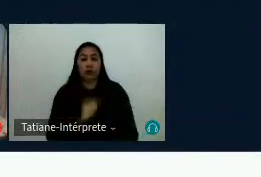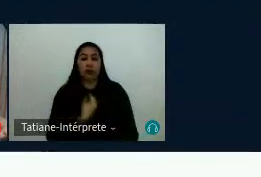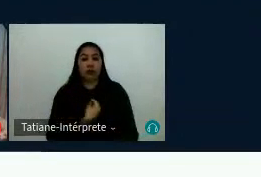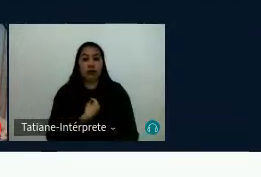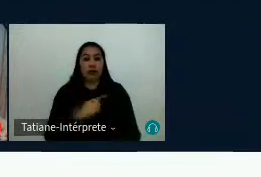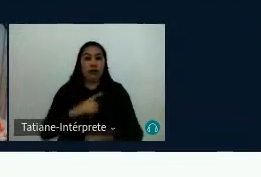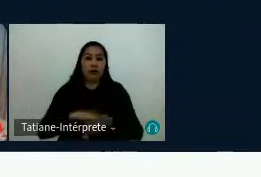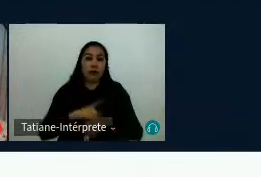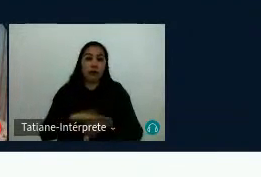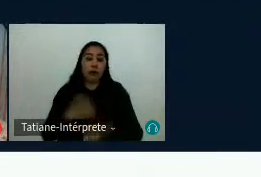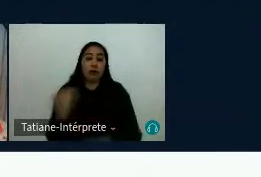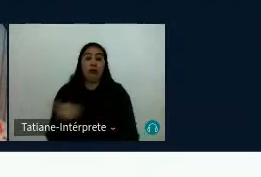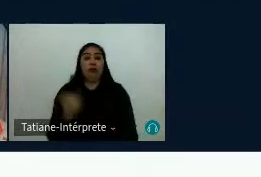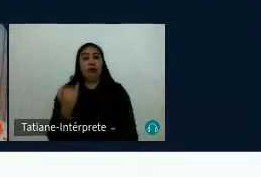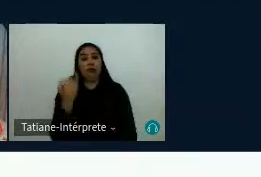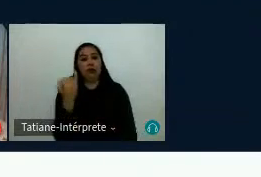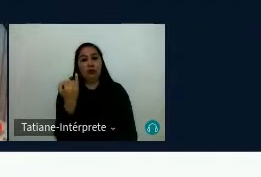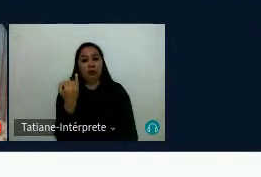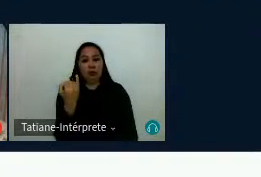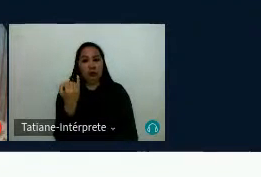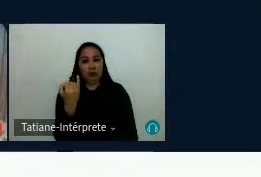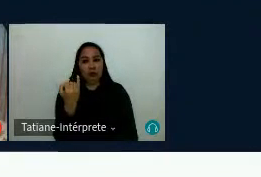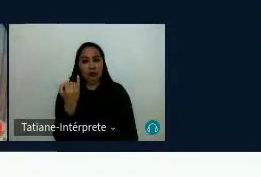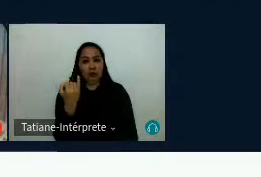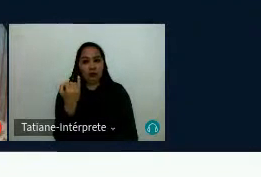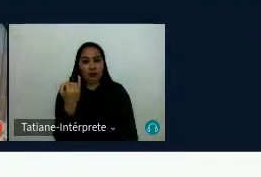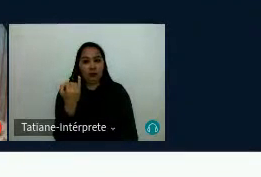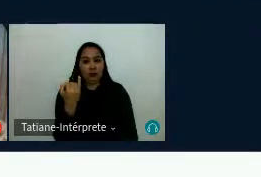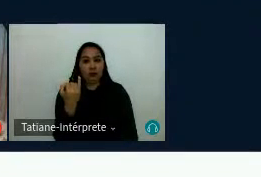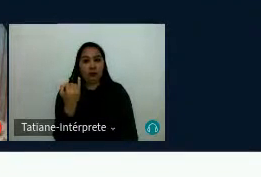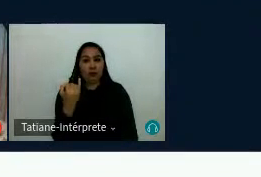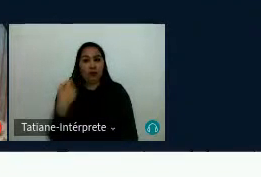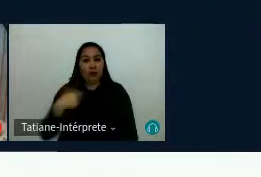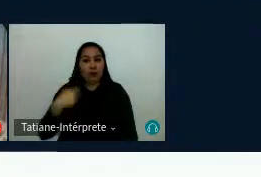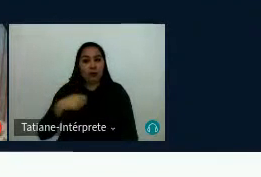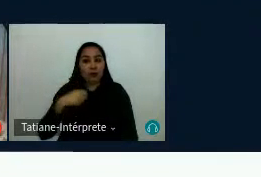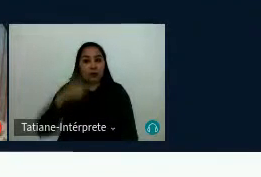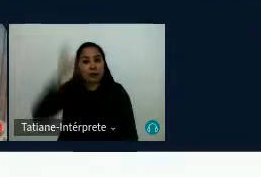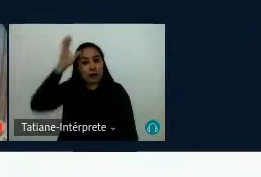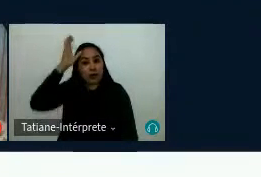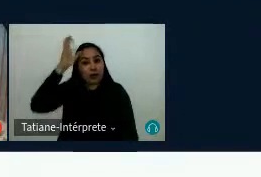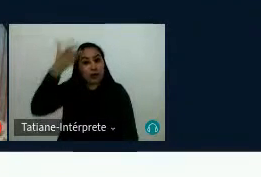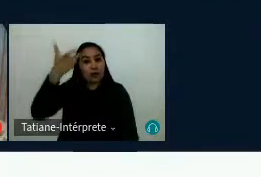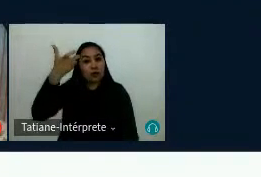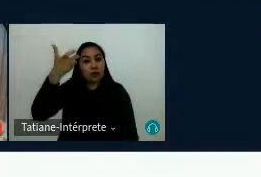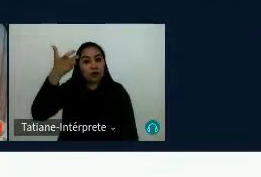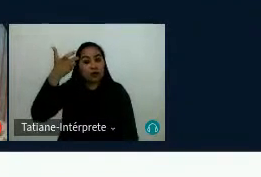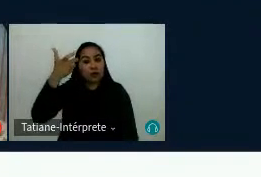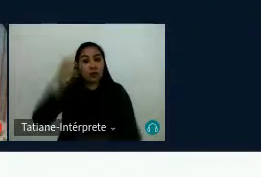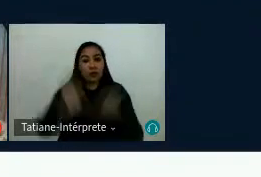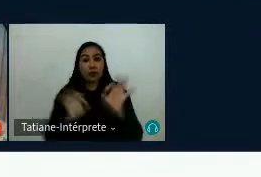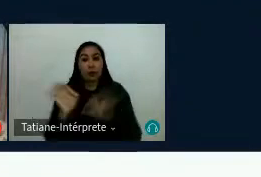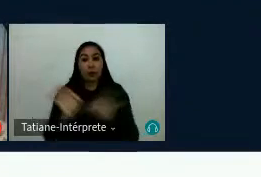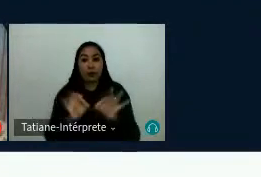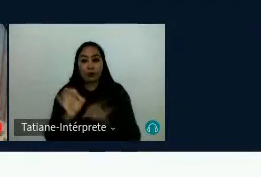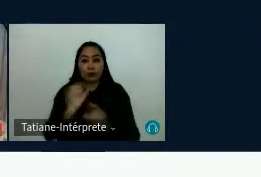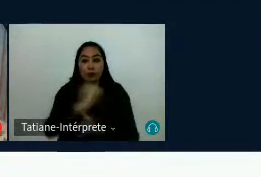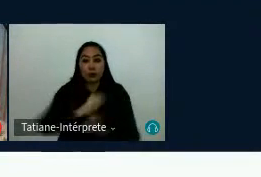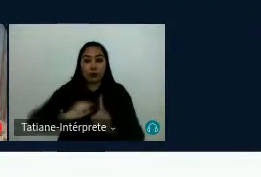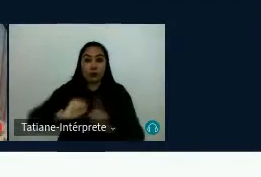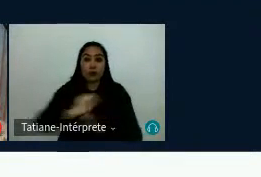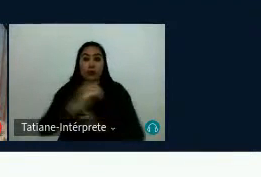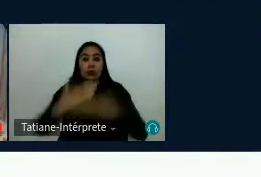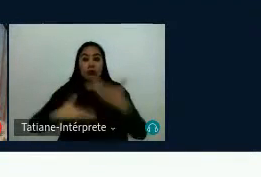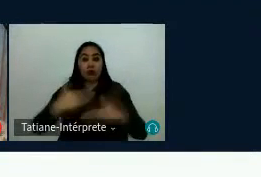muito importante, né, com que se definiu, que se estabeleceu um projeto de sociedade de